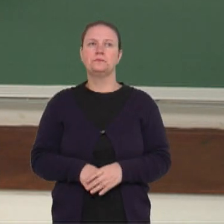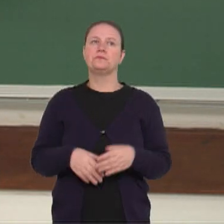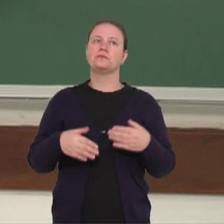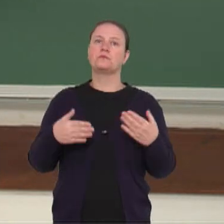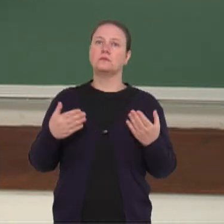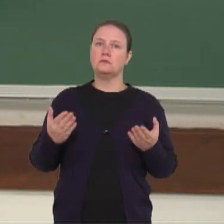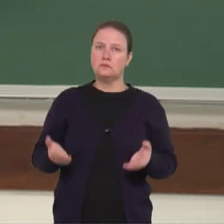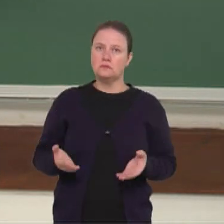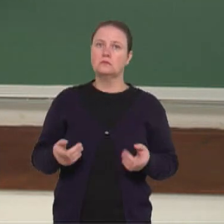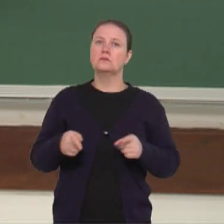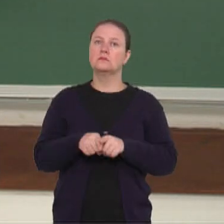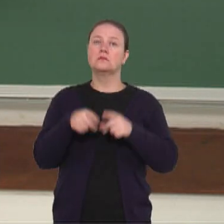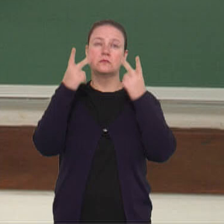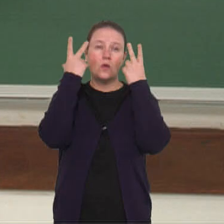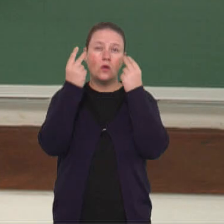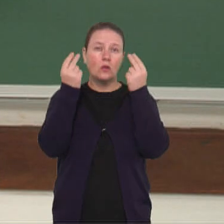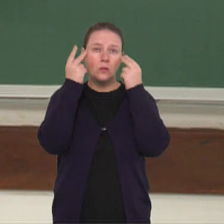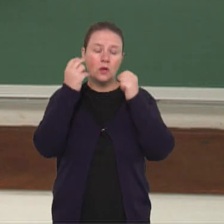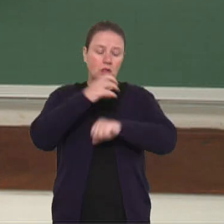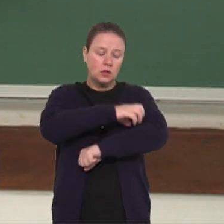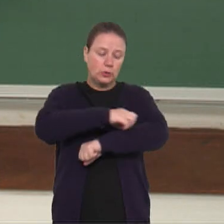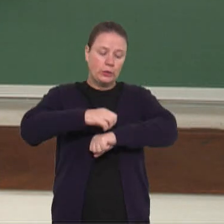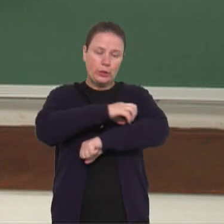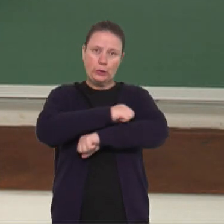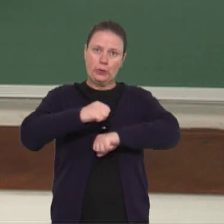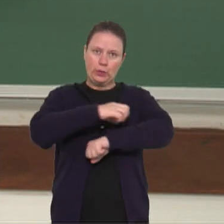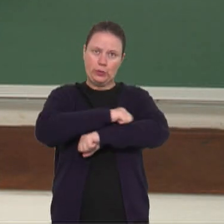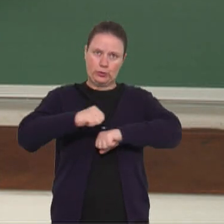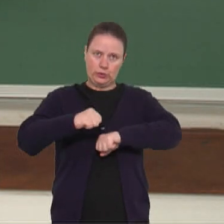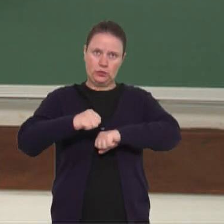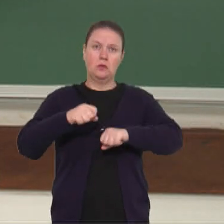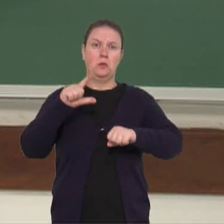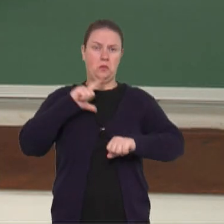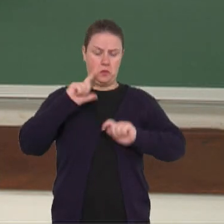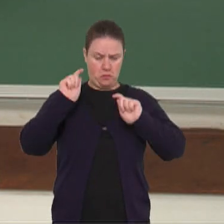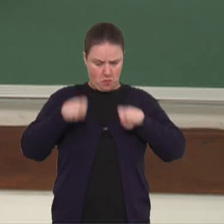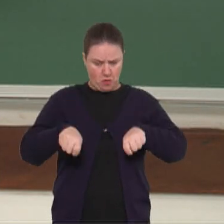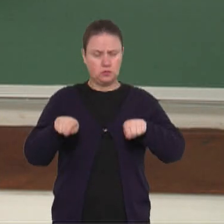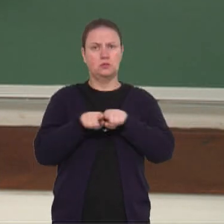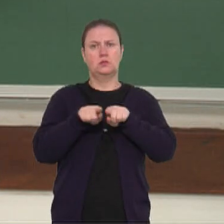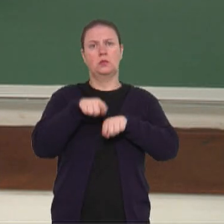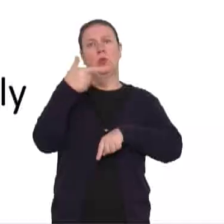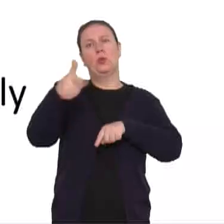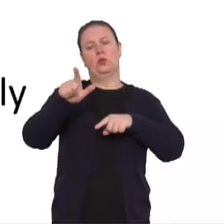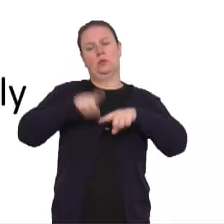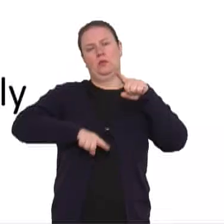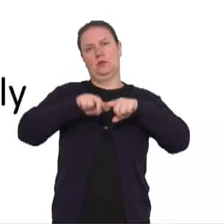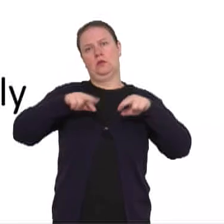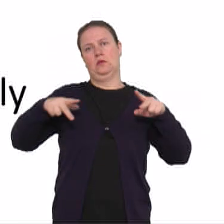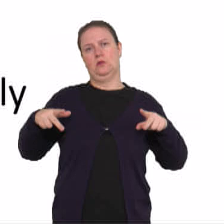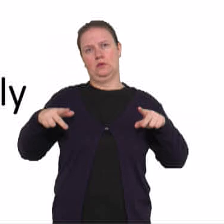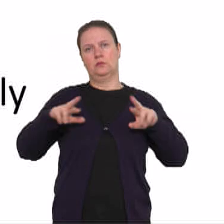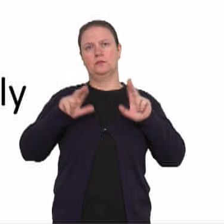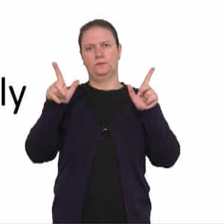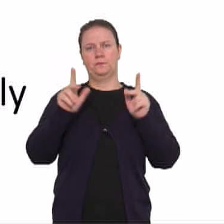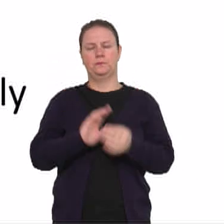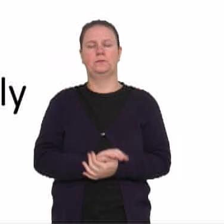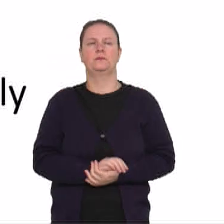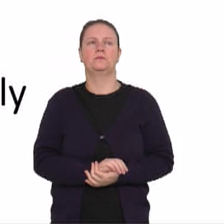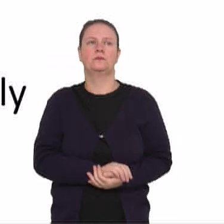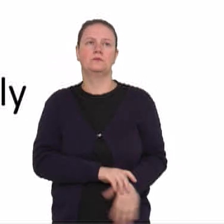leather. Geralmente são feitas de couro, mas pode ser outro material. O que será? E a D? One piece of